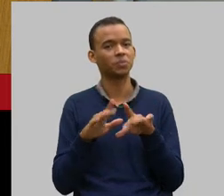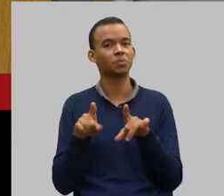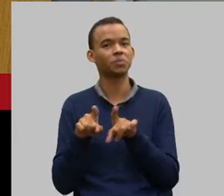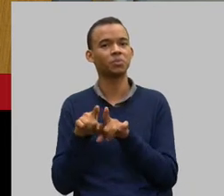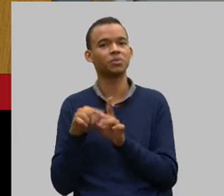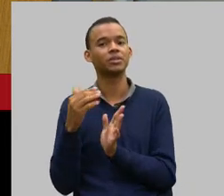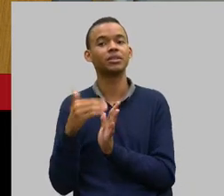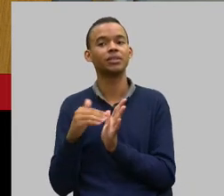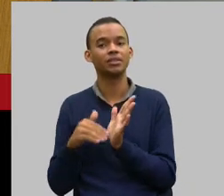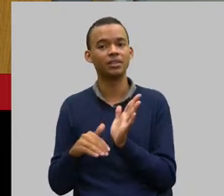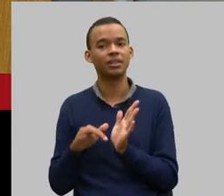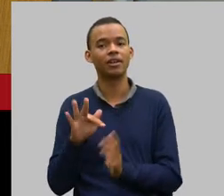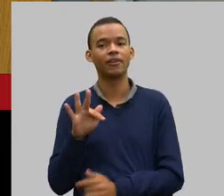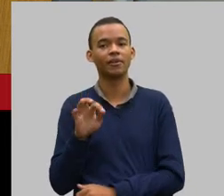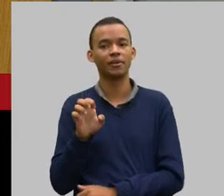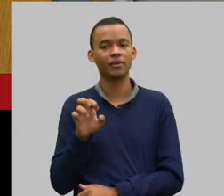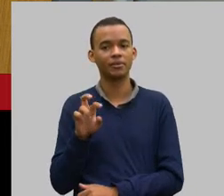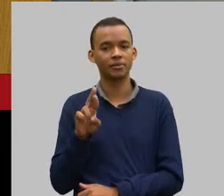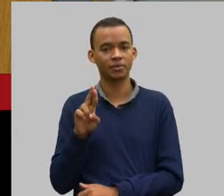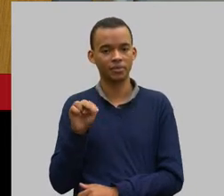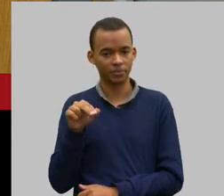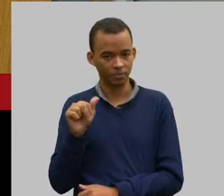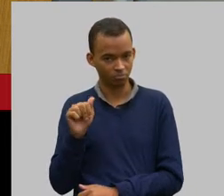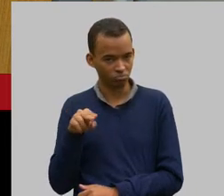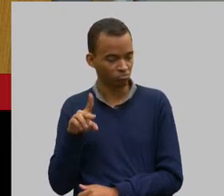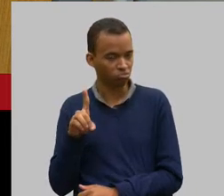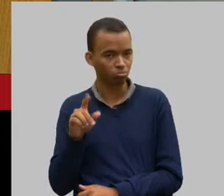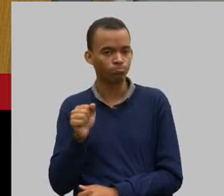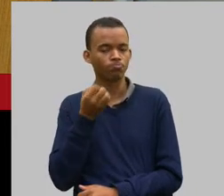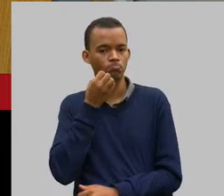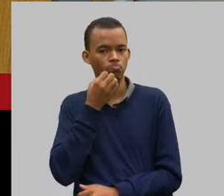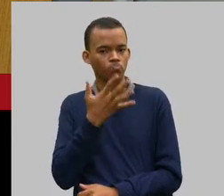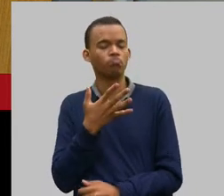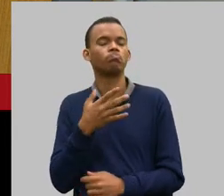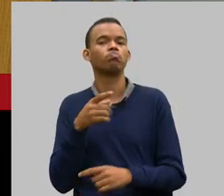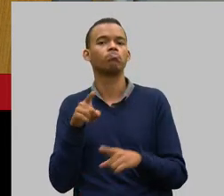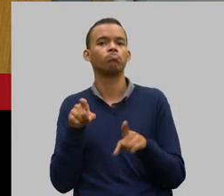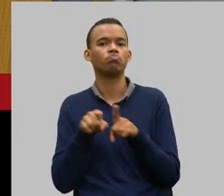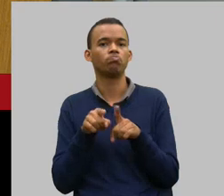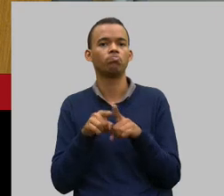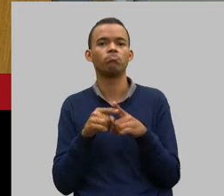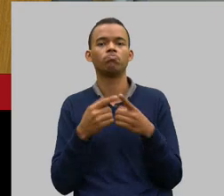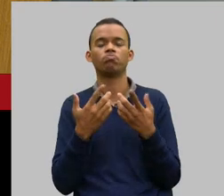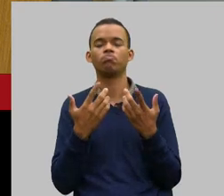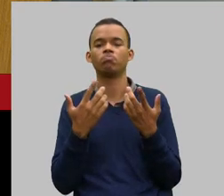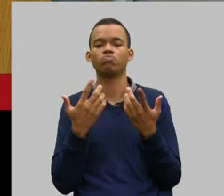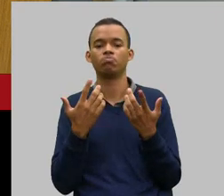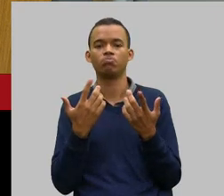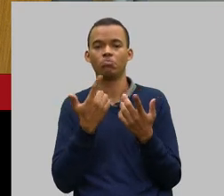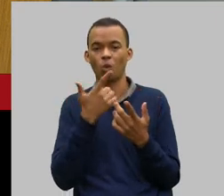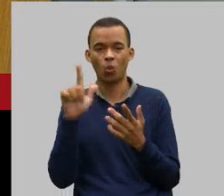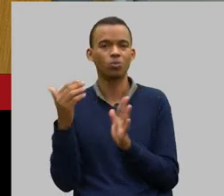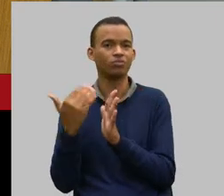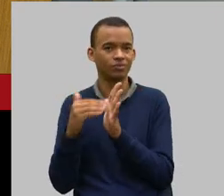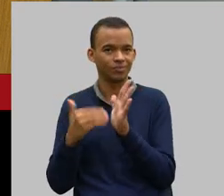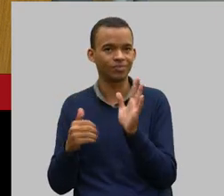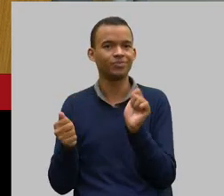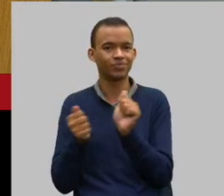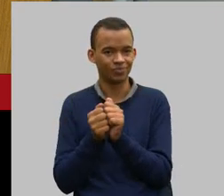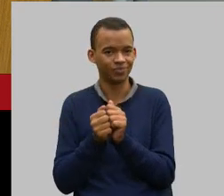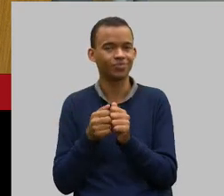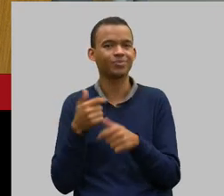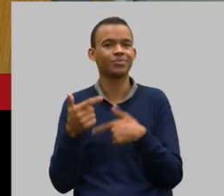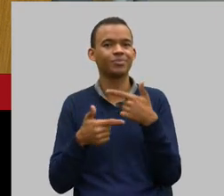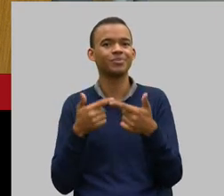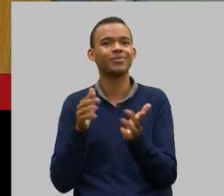fanda por esse brilhantismo n jun com noss secretário pass em seu nome quero parabenizar do